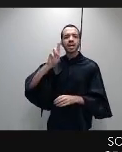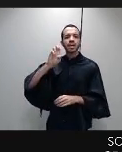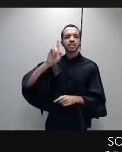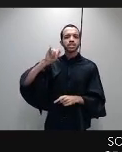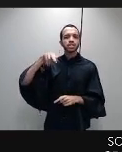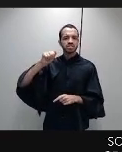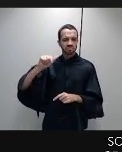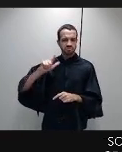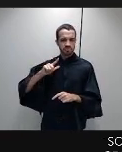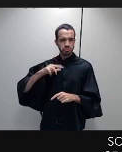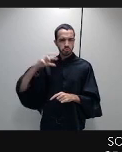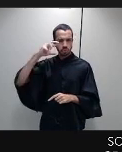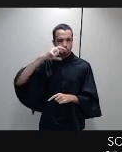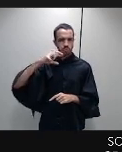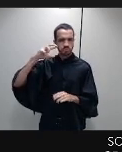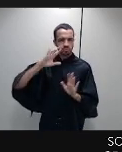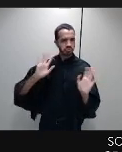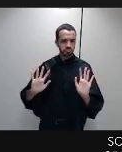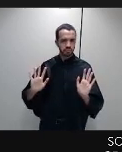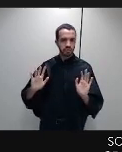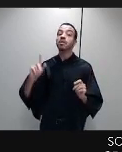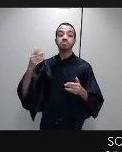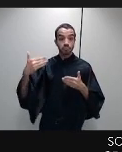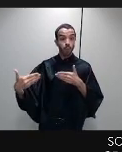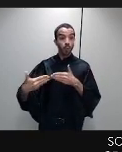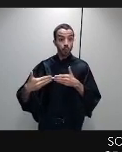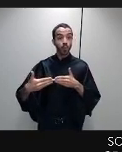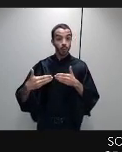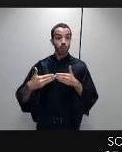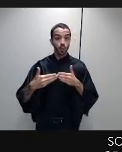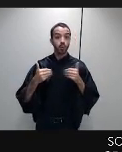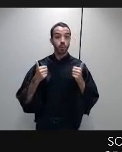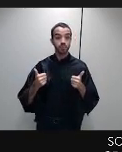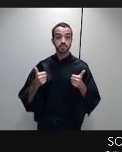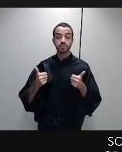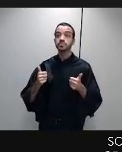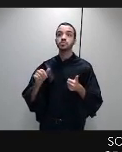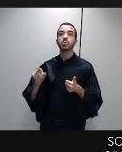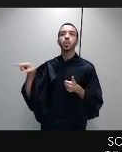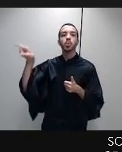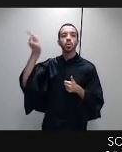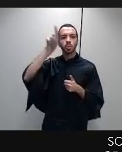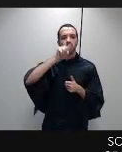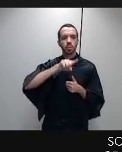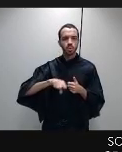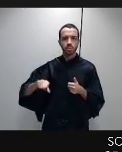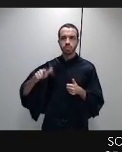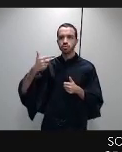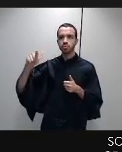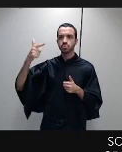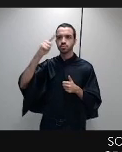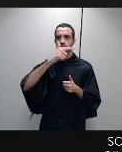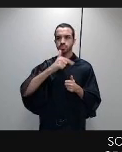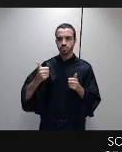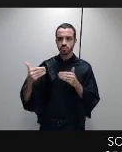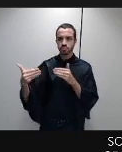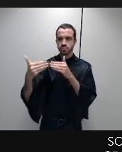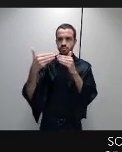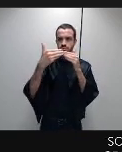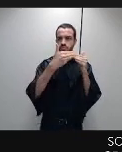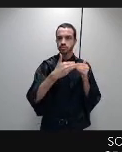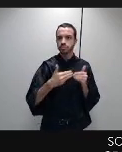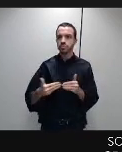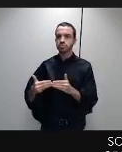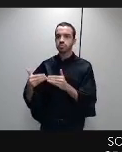eu sou de acordo seu presidente está de acordo todos os demais também então eu